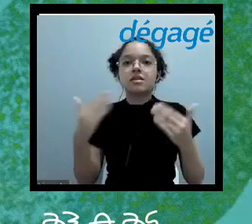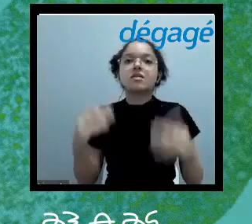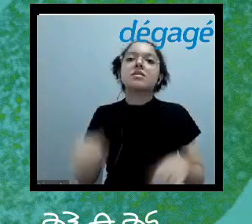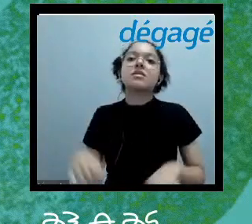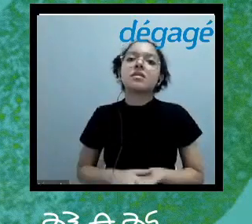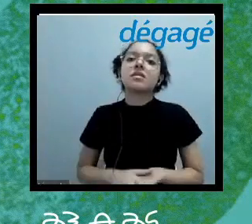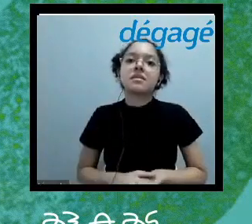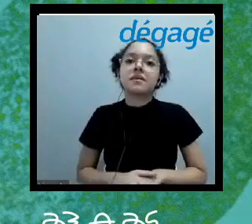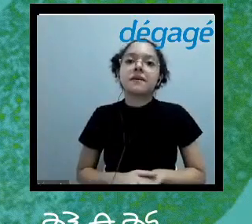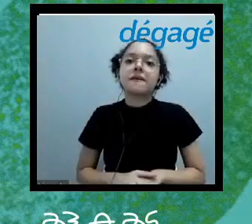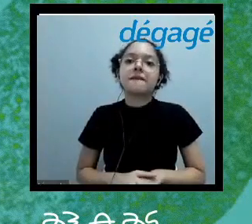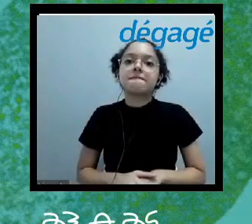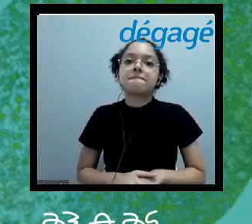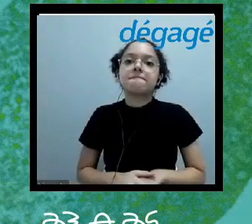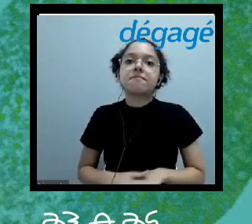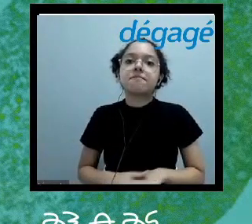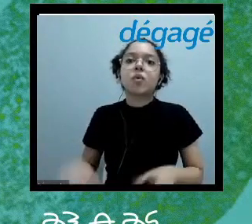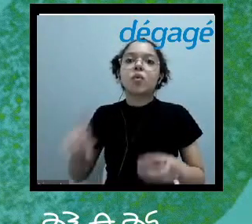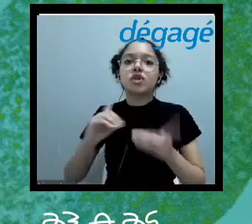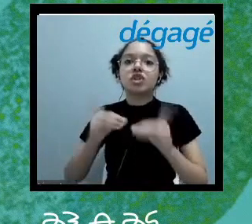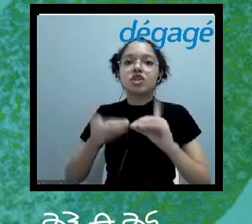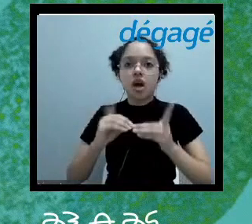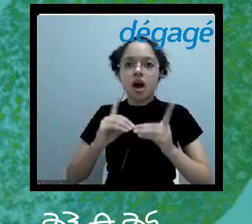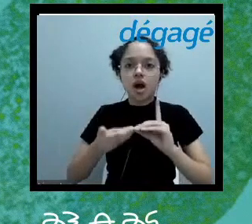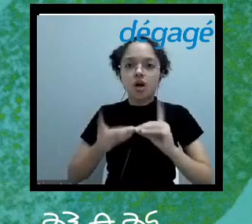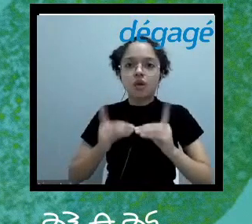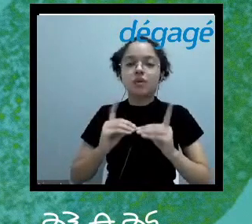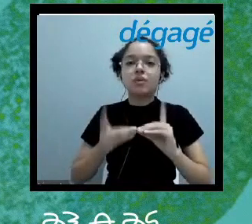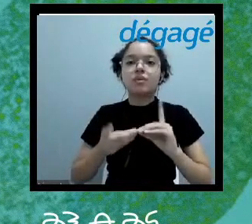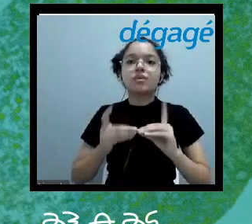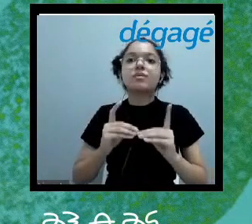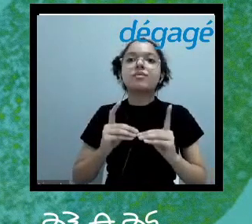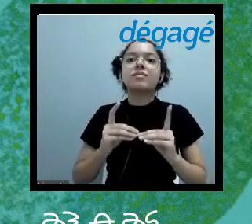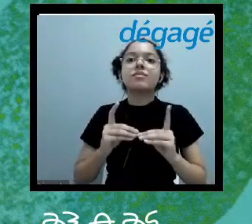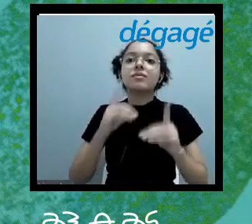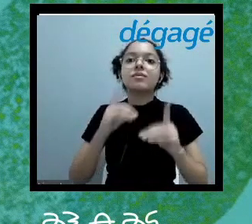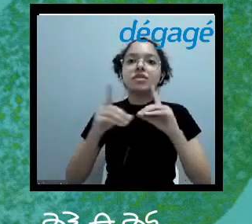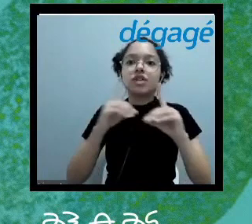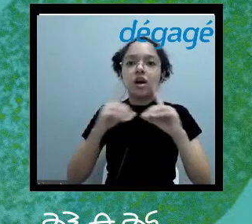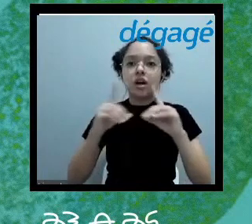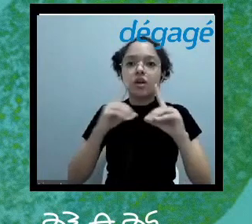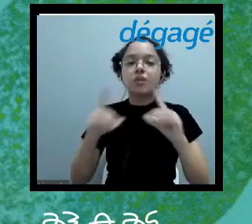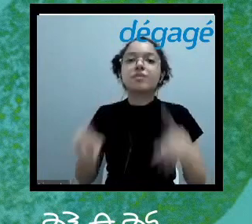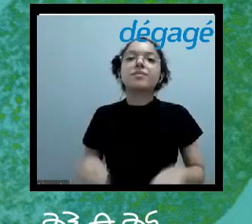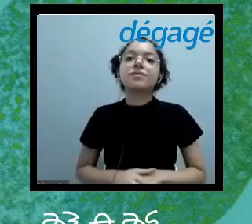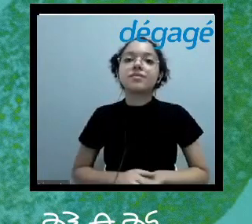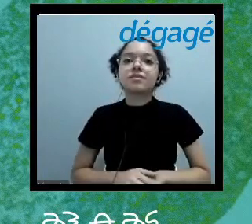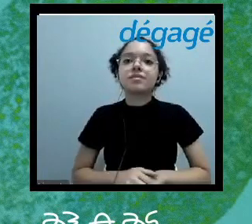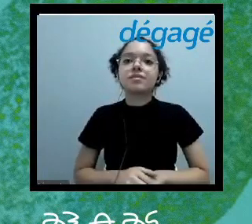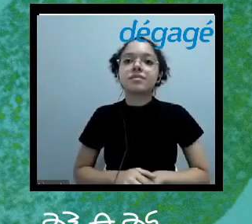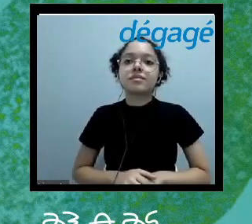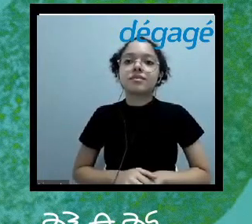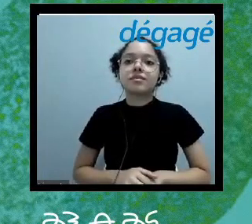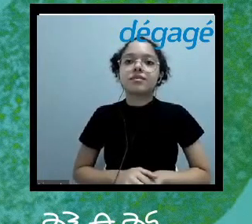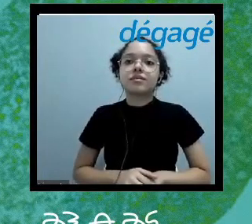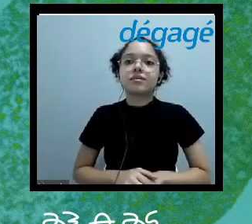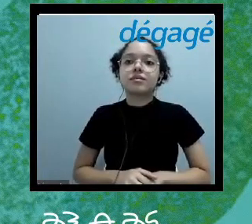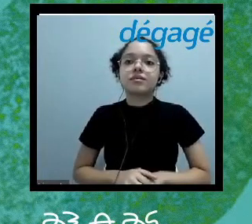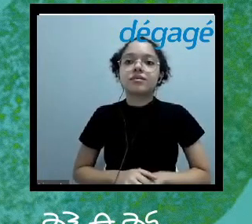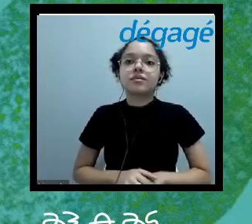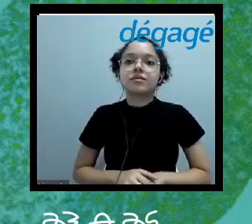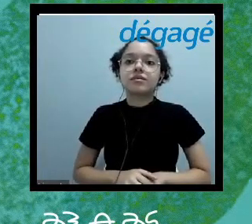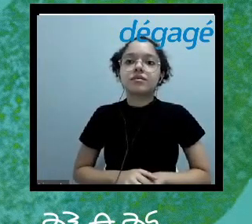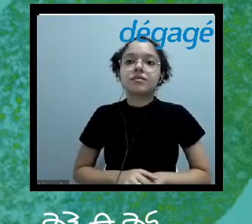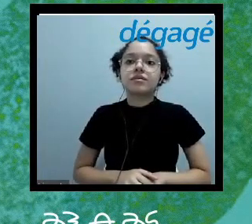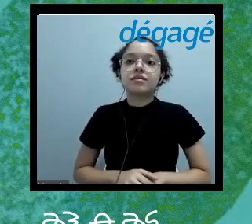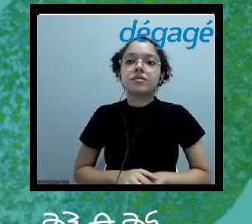trazer para o diálogo. Você traz tanta coisa, tanta demanda ali que você... Às vezes não precisa tá junto nem da